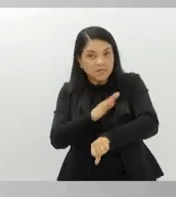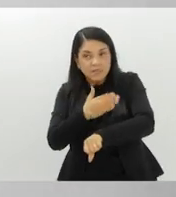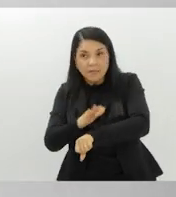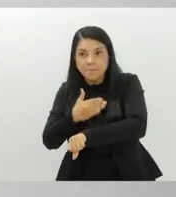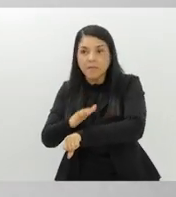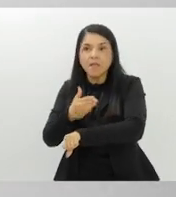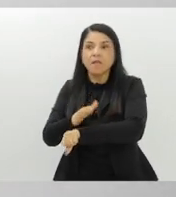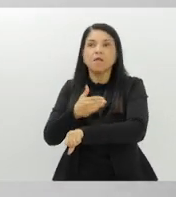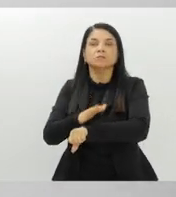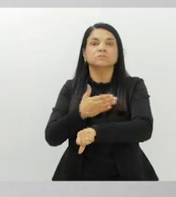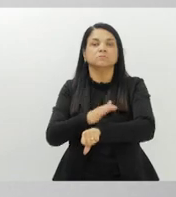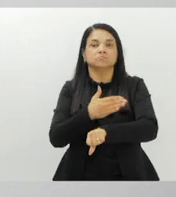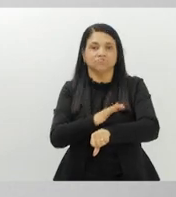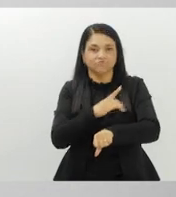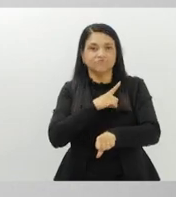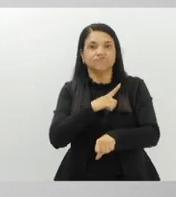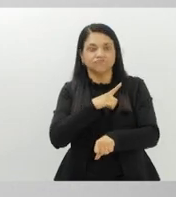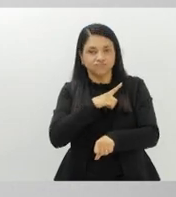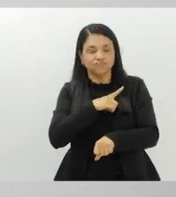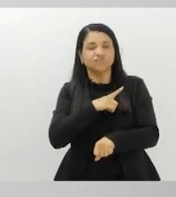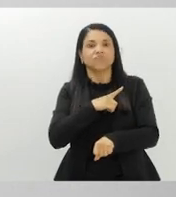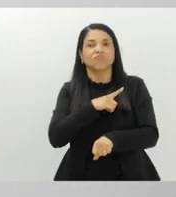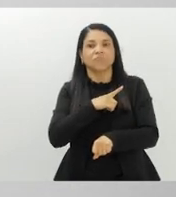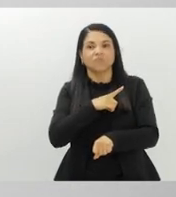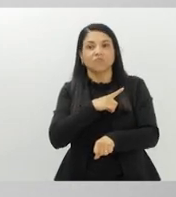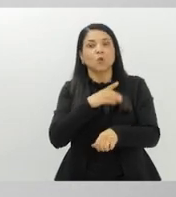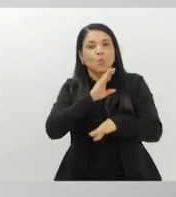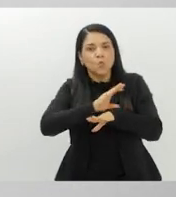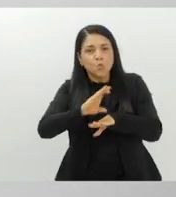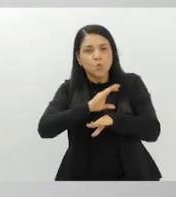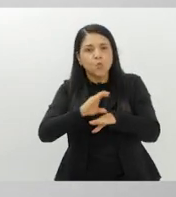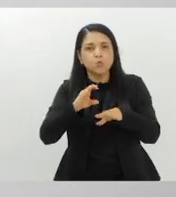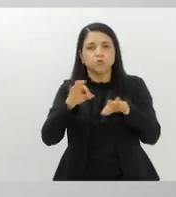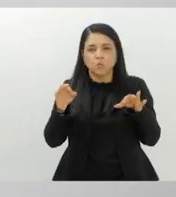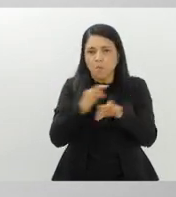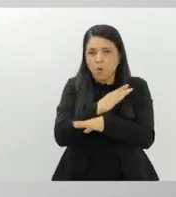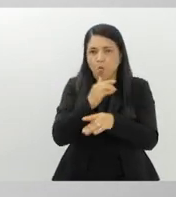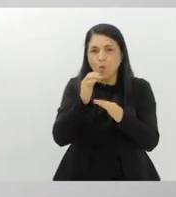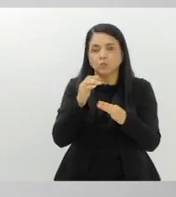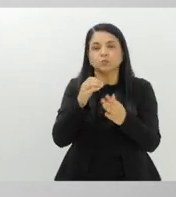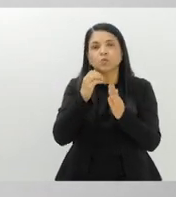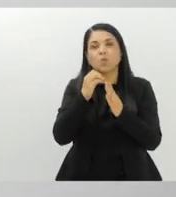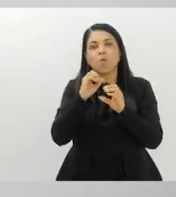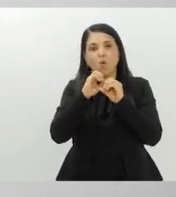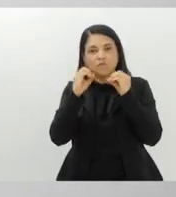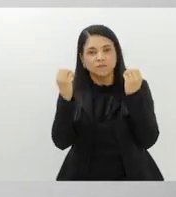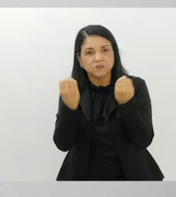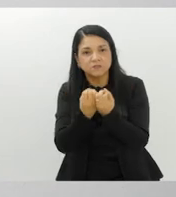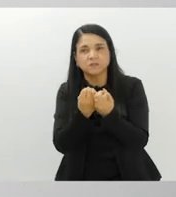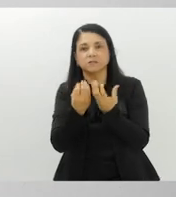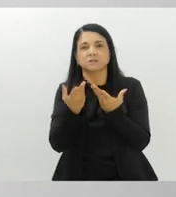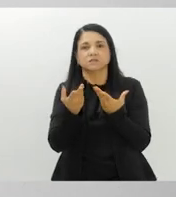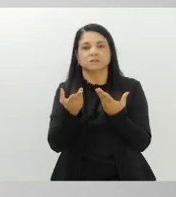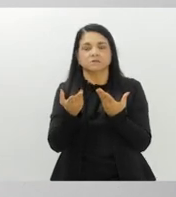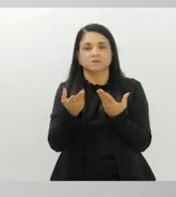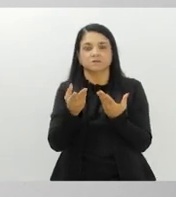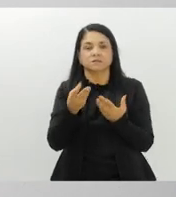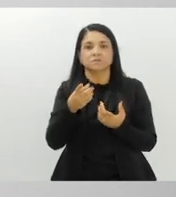tá? Com treinamentos. Nós temos já cursos prontos, oficinas, são coisas que, de